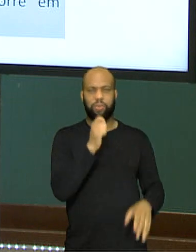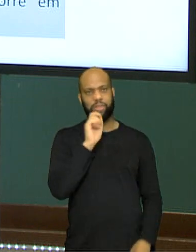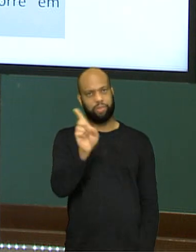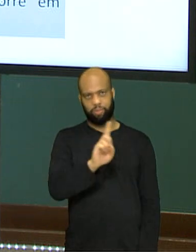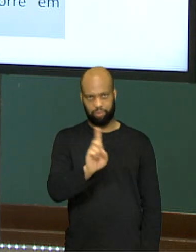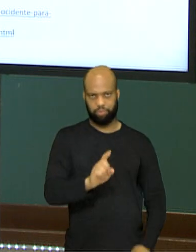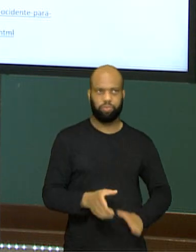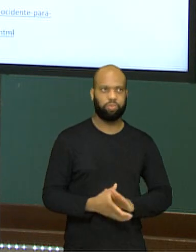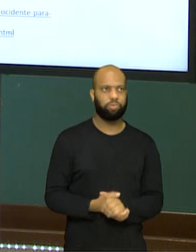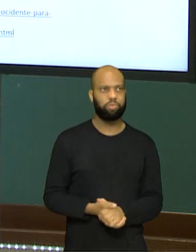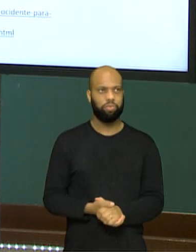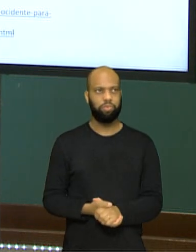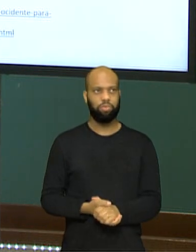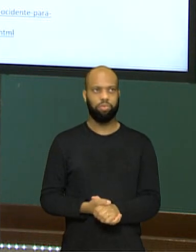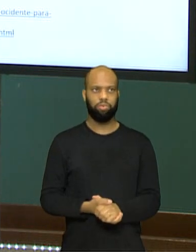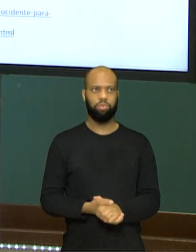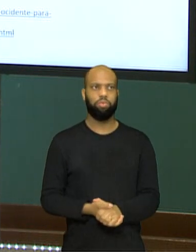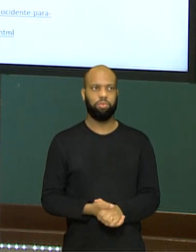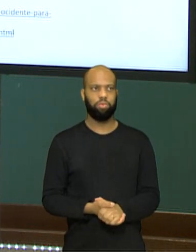nível superior.